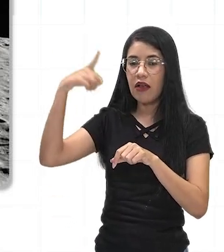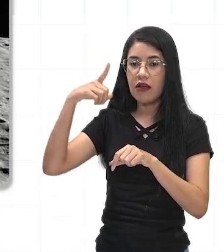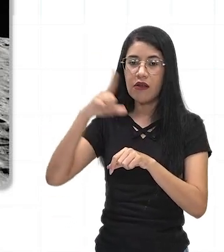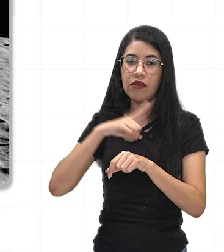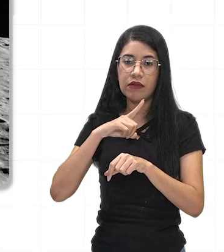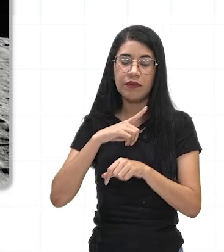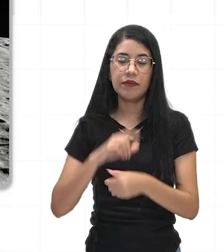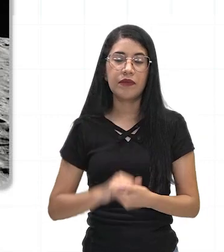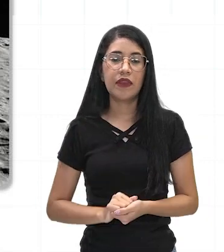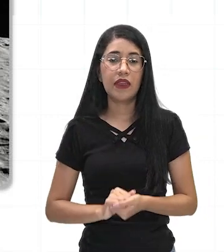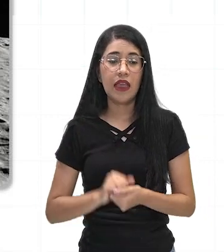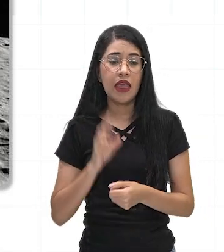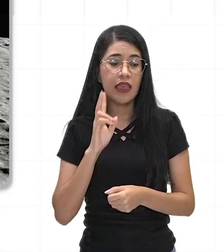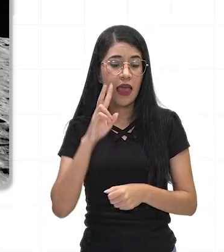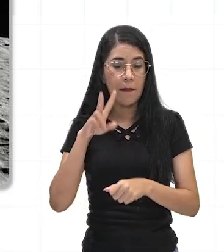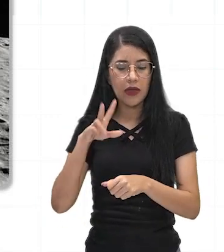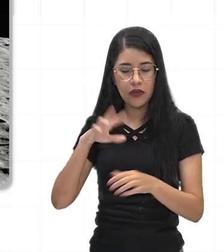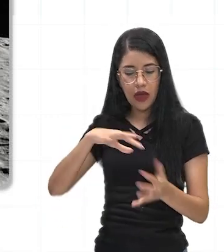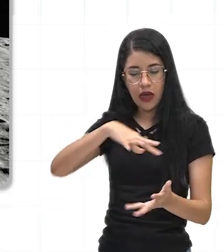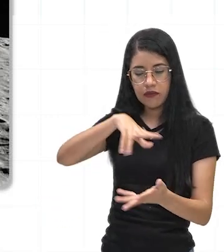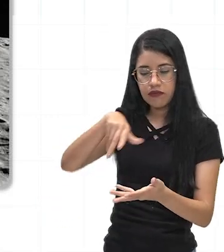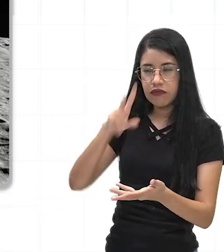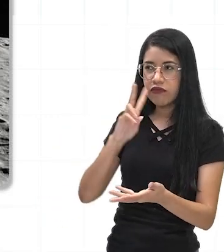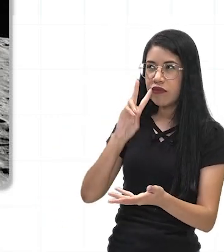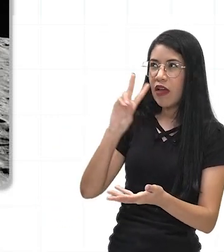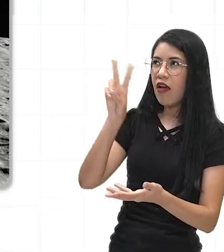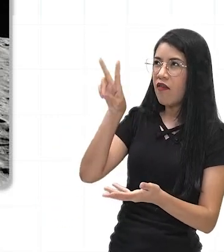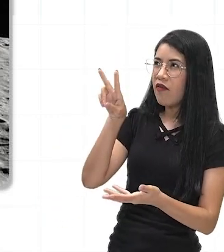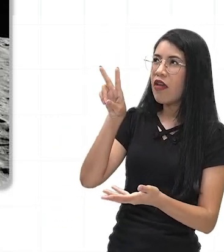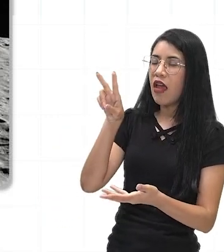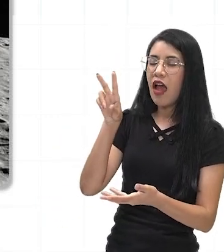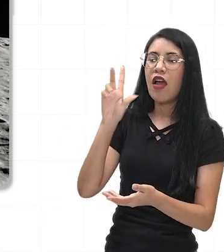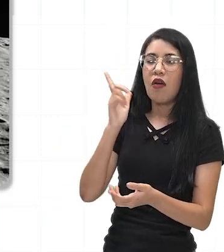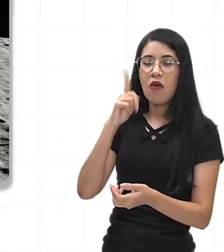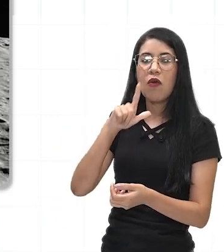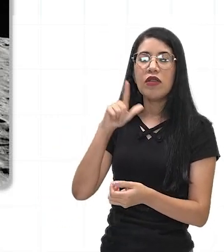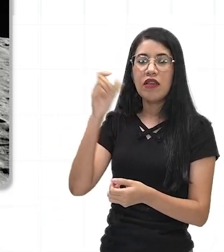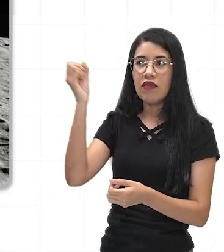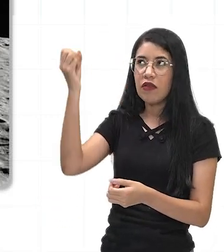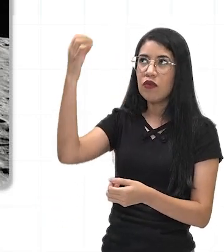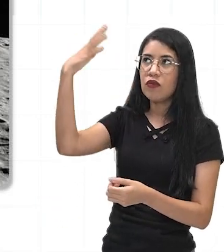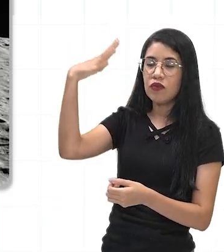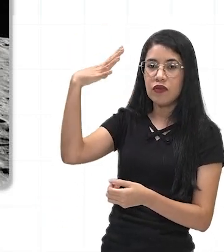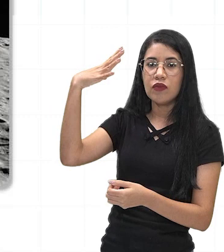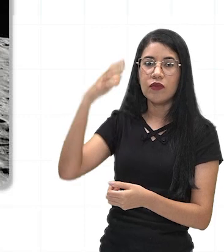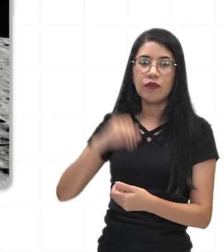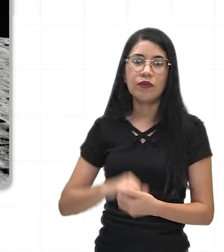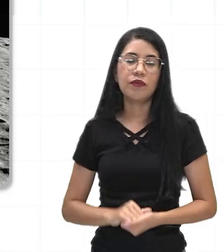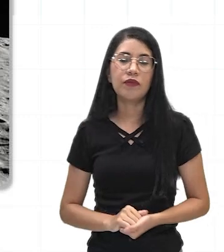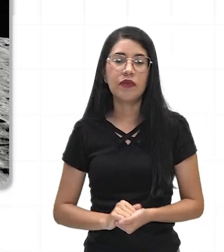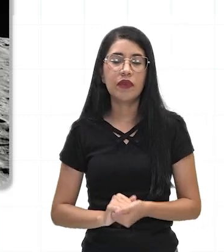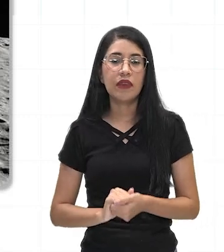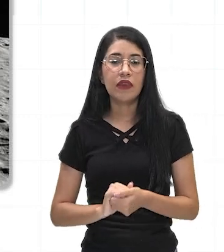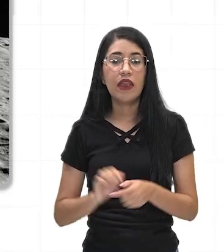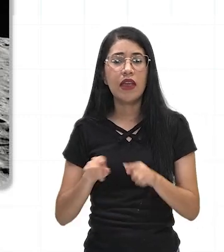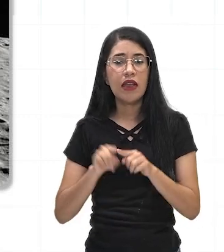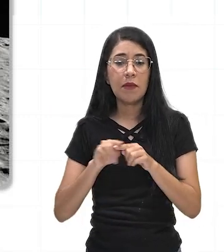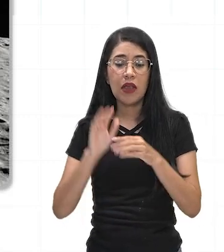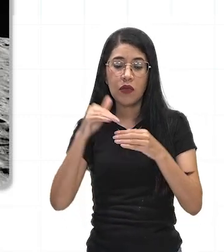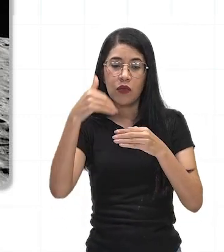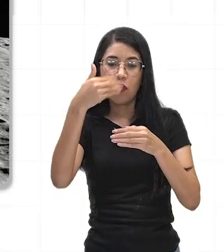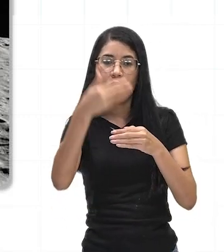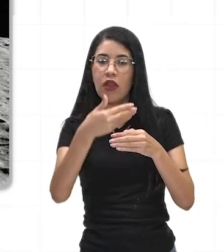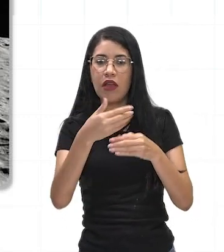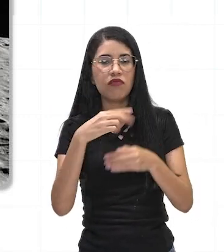E quem está lá na Terra, naquele ângulo ali de frente para a Lua, vai estar vendo a sua face completamente iluminada. Lá do outro lado, eles não vão